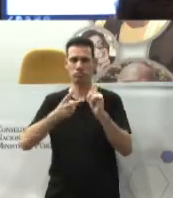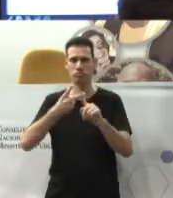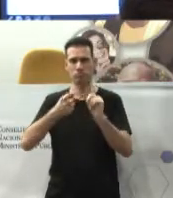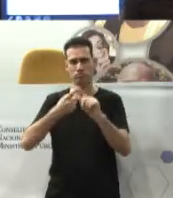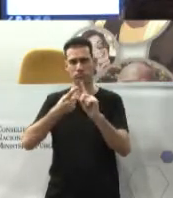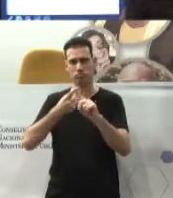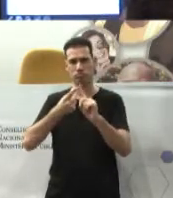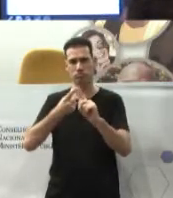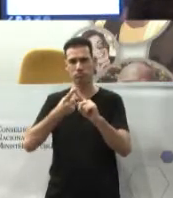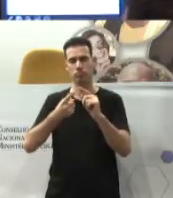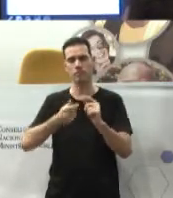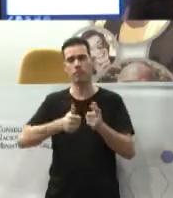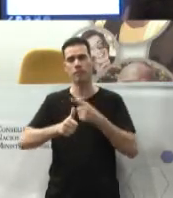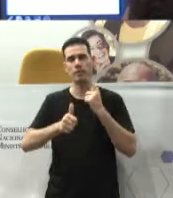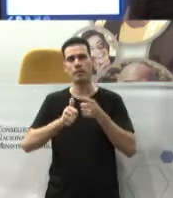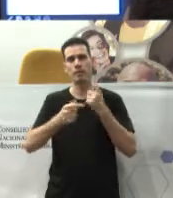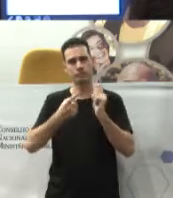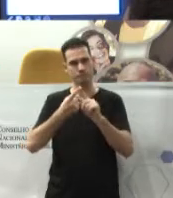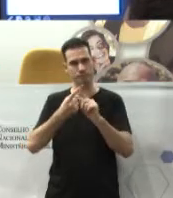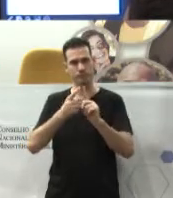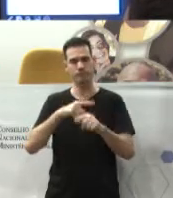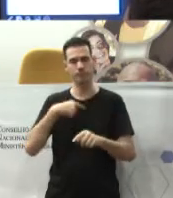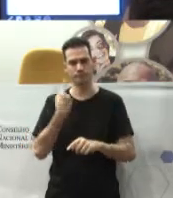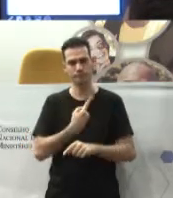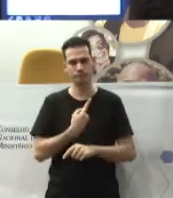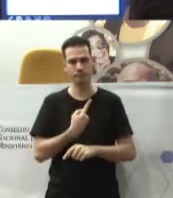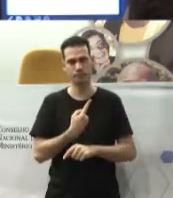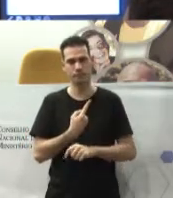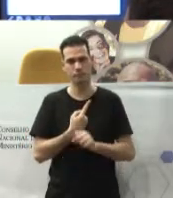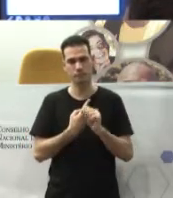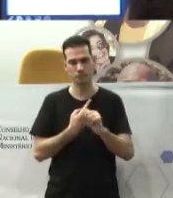primeira, que os precedentes nos permitem